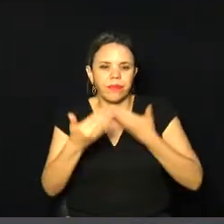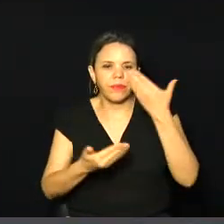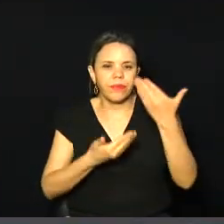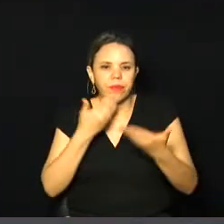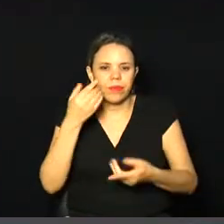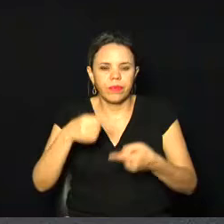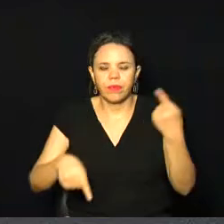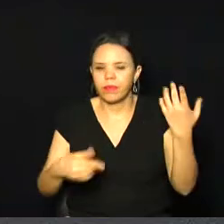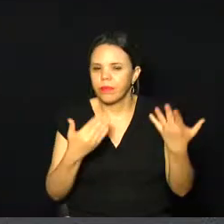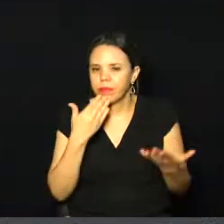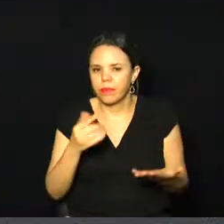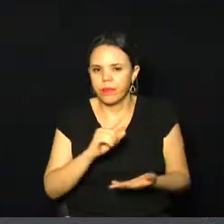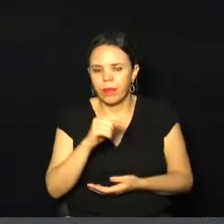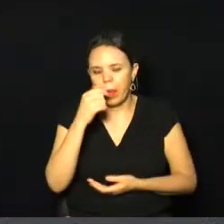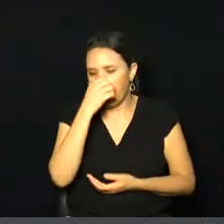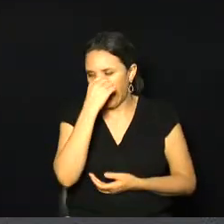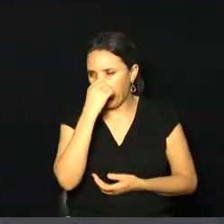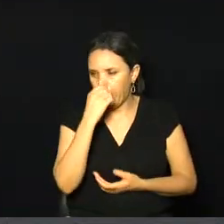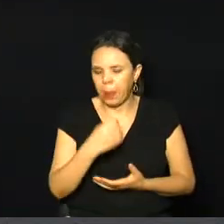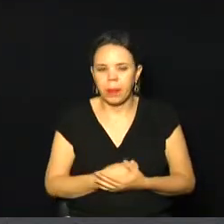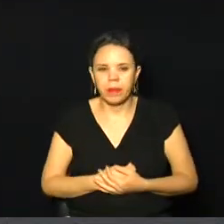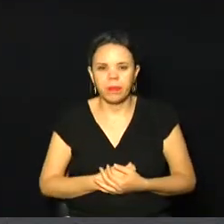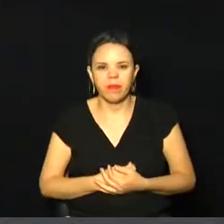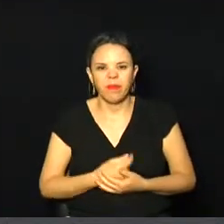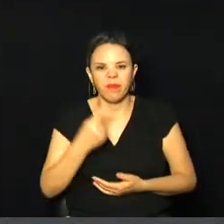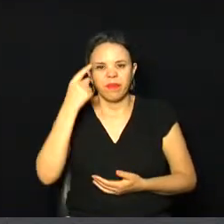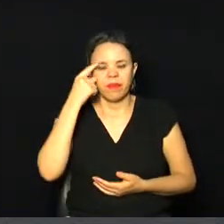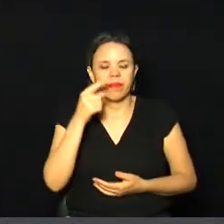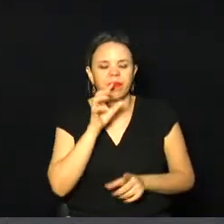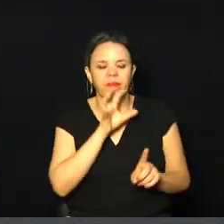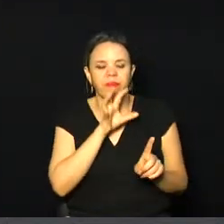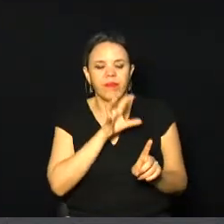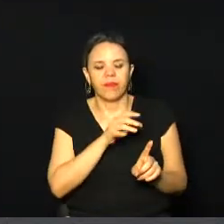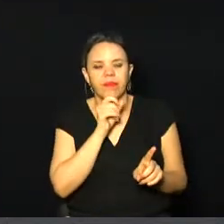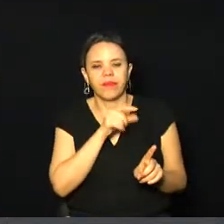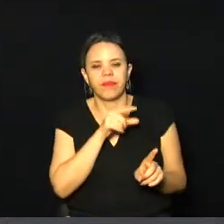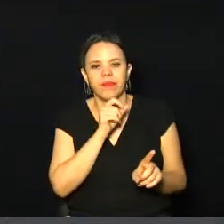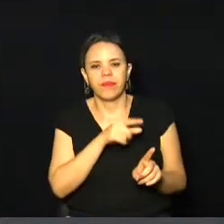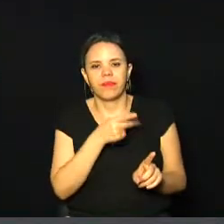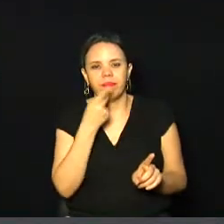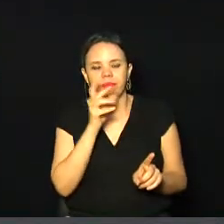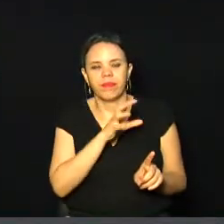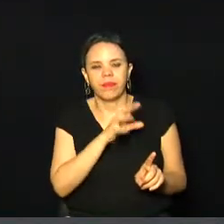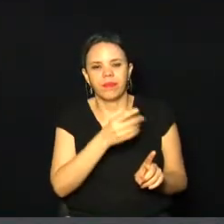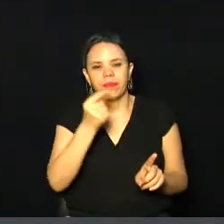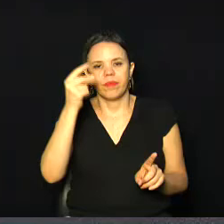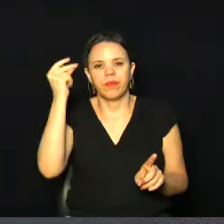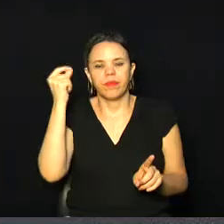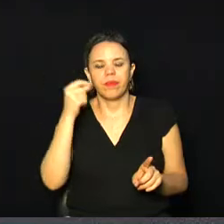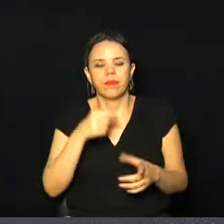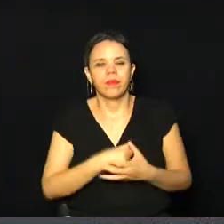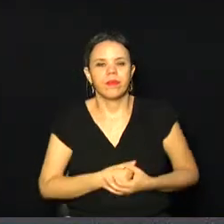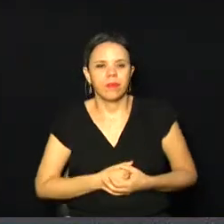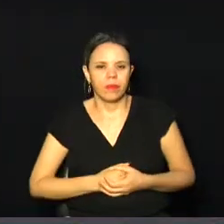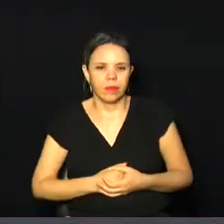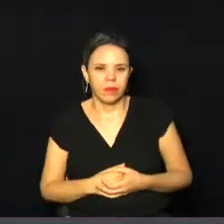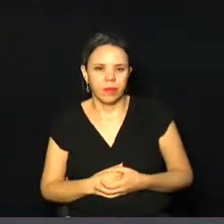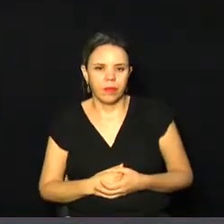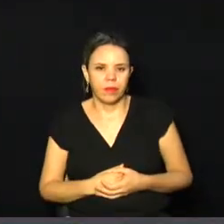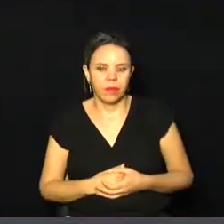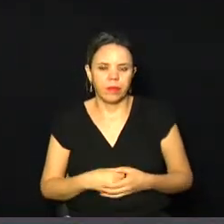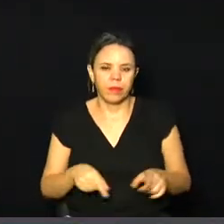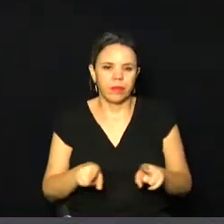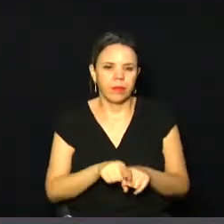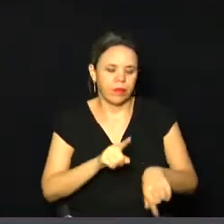foram solicitados, com aquelas ideias ainda passadas do seguinte: também